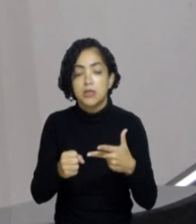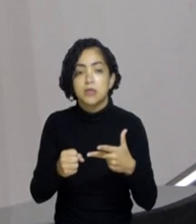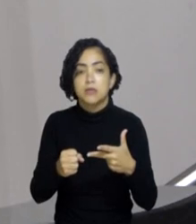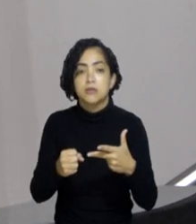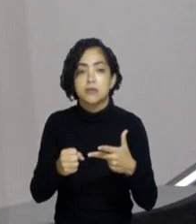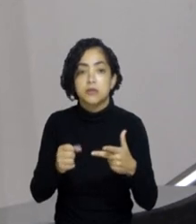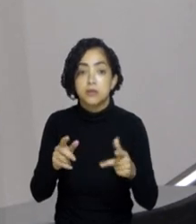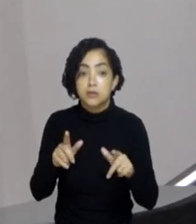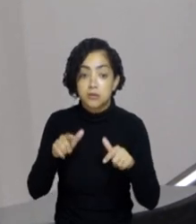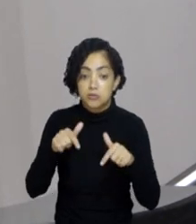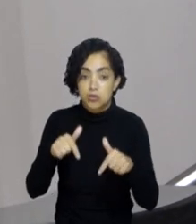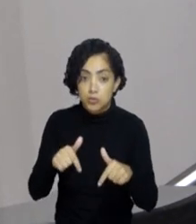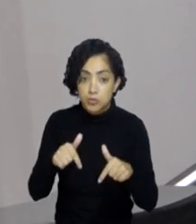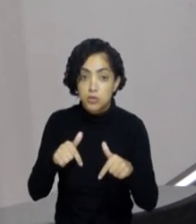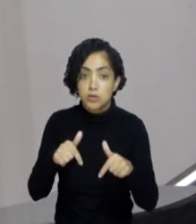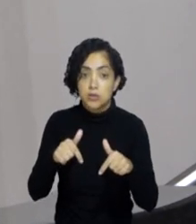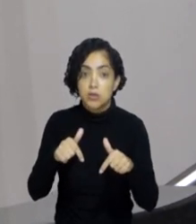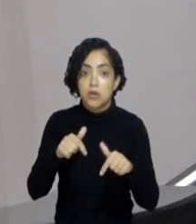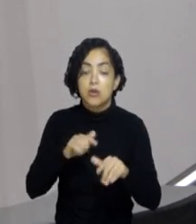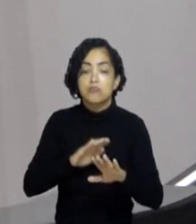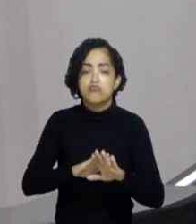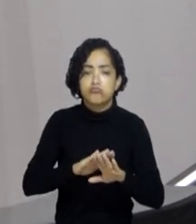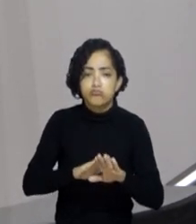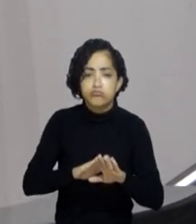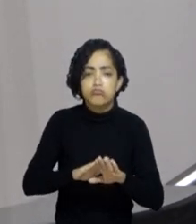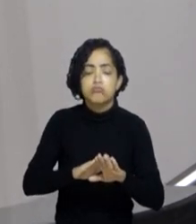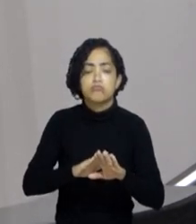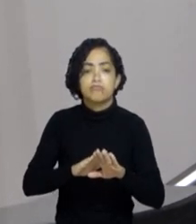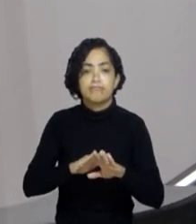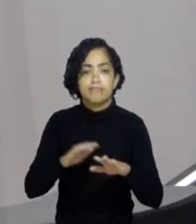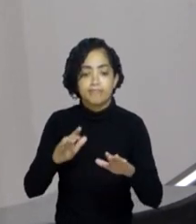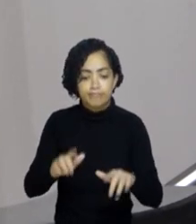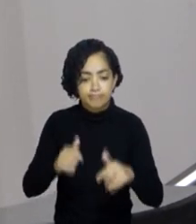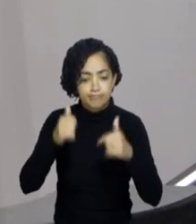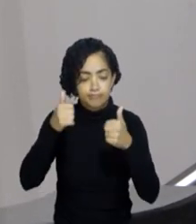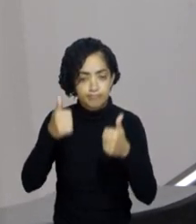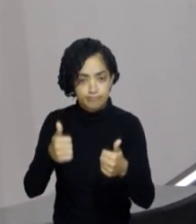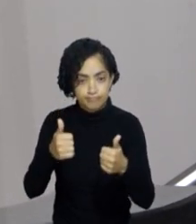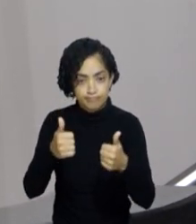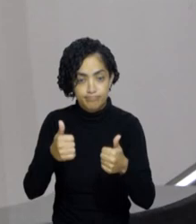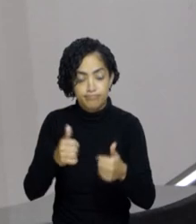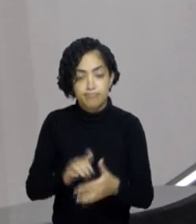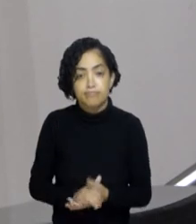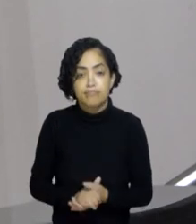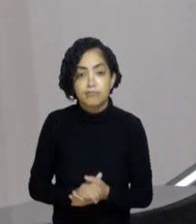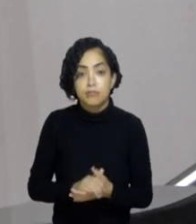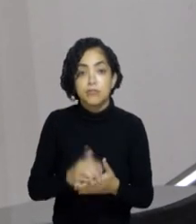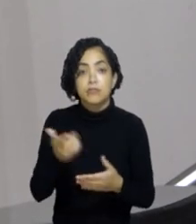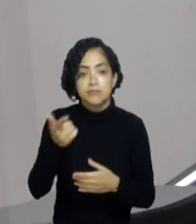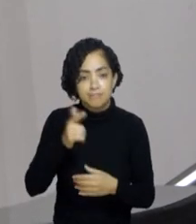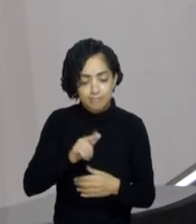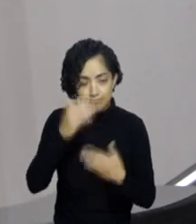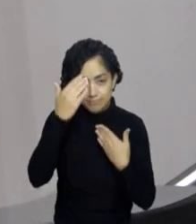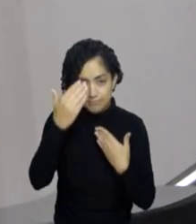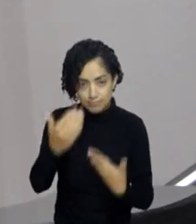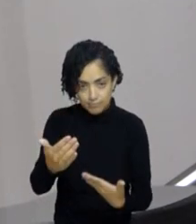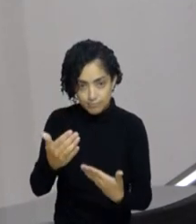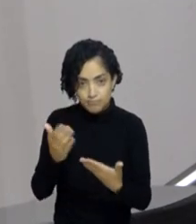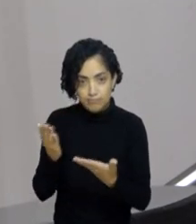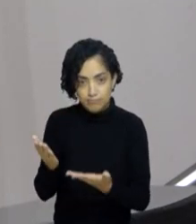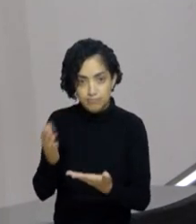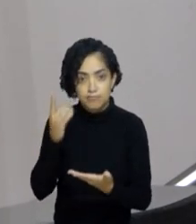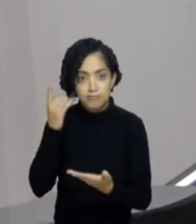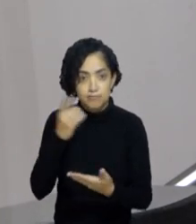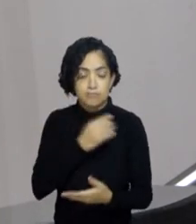posicionando por ideais que contribuam para uma Santa Catarina cada vez melhor para todos. Mais uma vez, quero agradecer ao deputado Napoleão